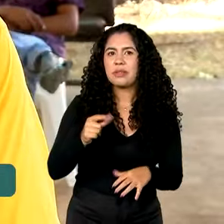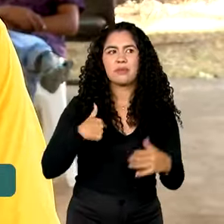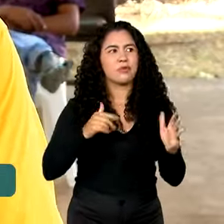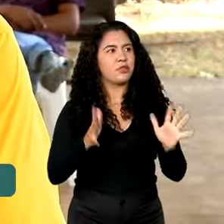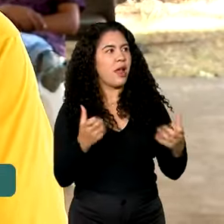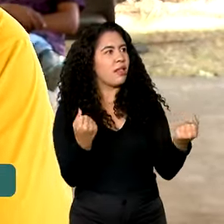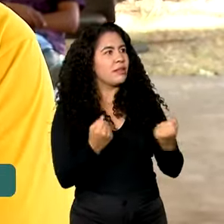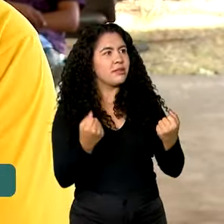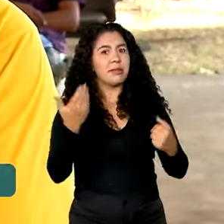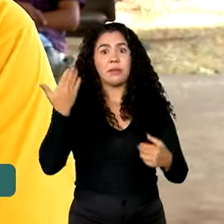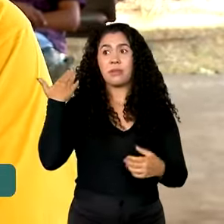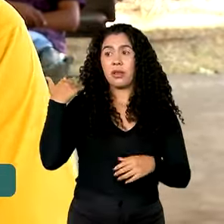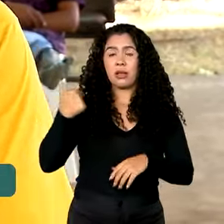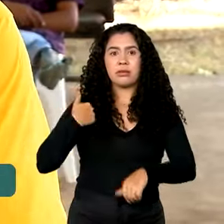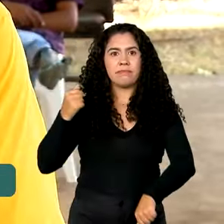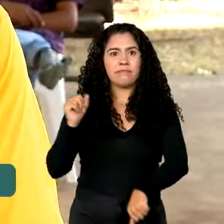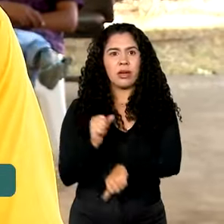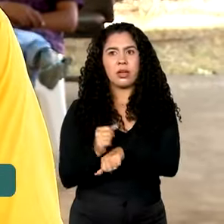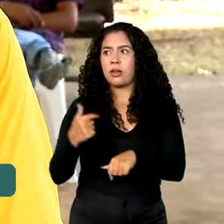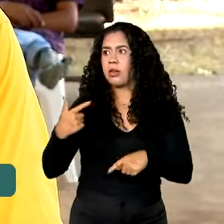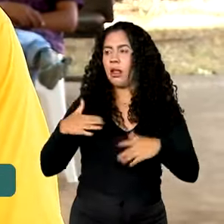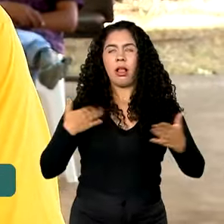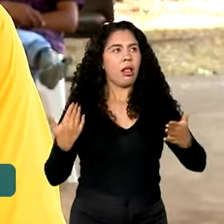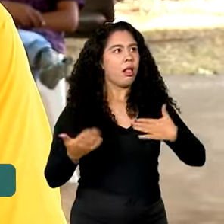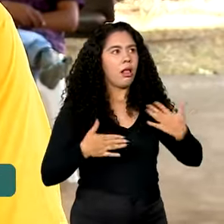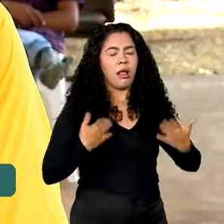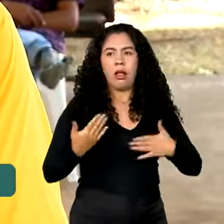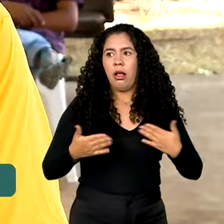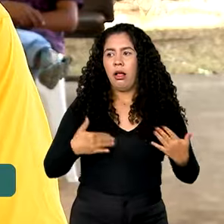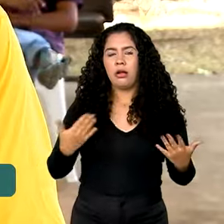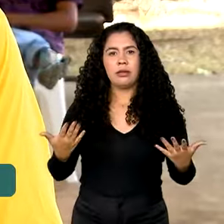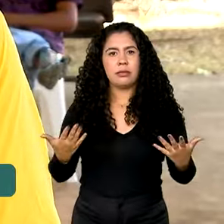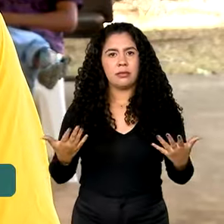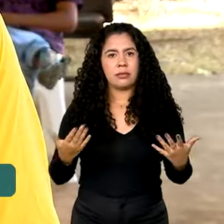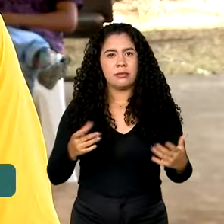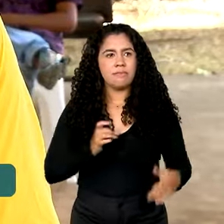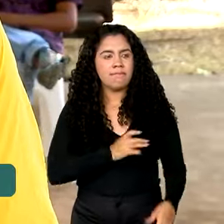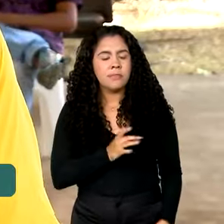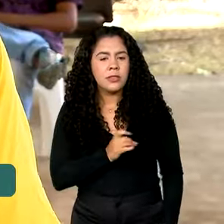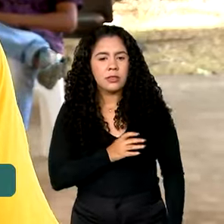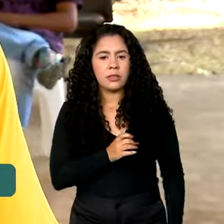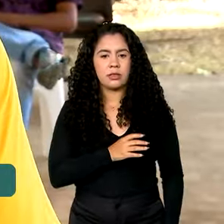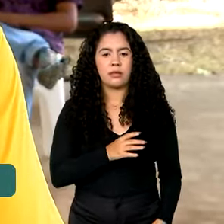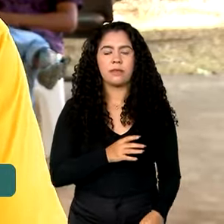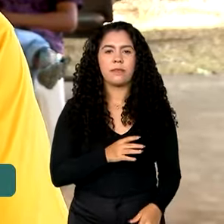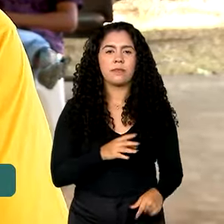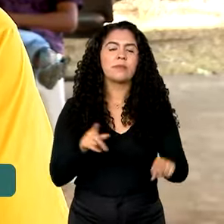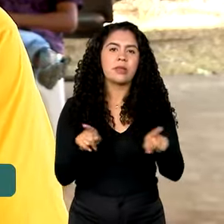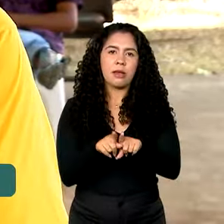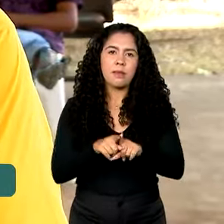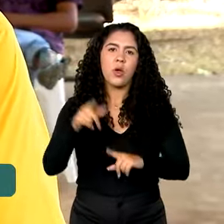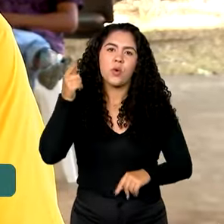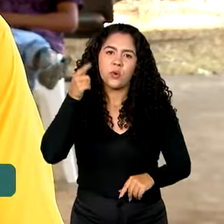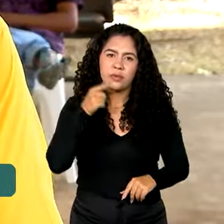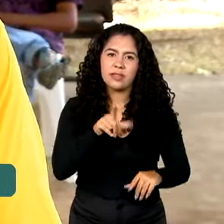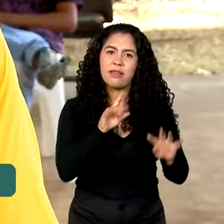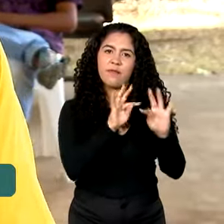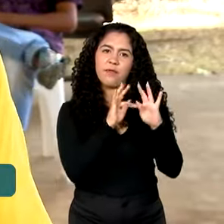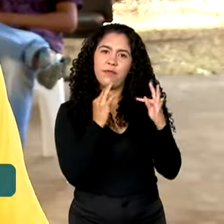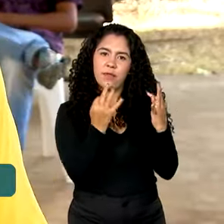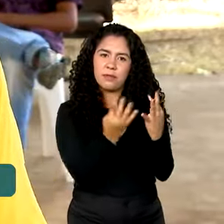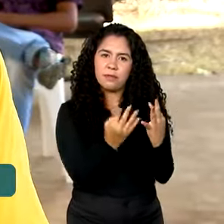dirigindo, porque eu tinha síndrome de pânico, né? construir uma família aqui junto